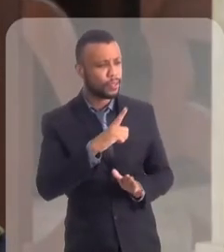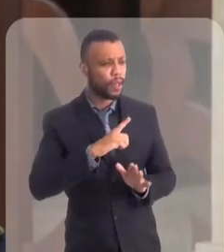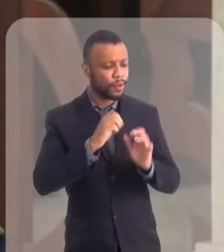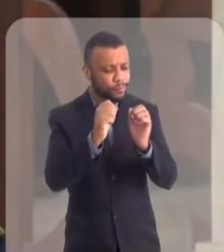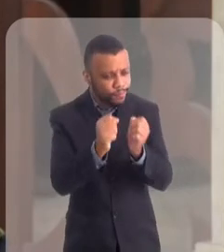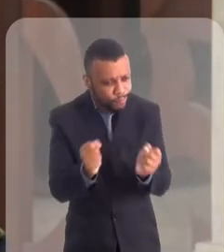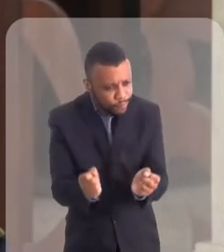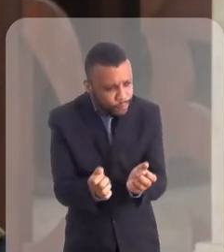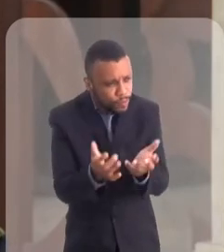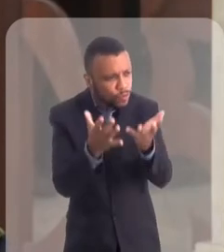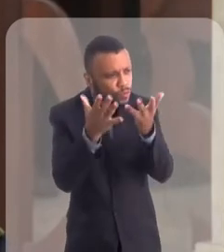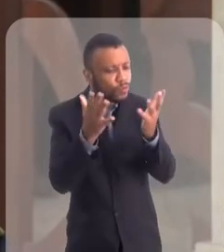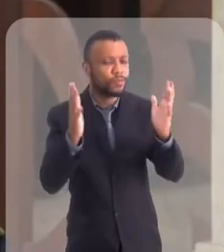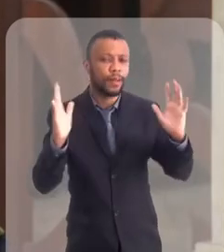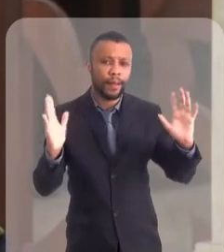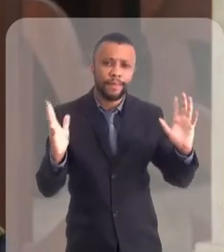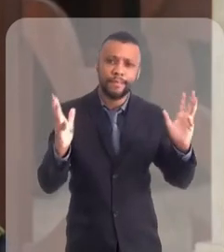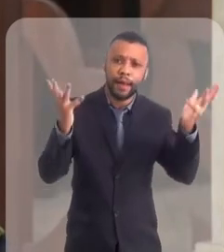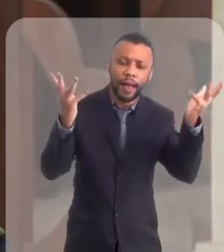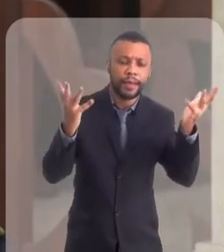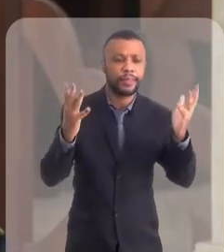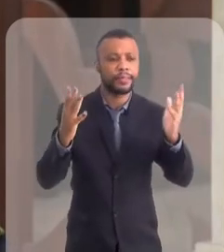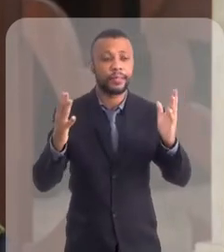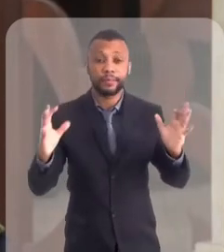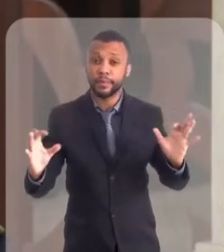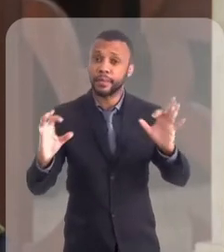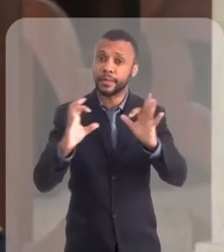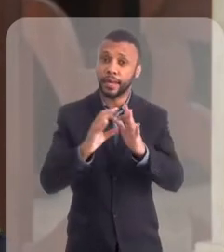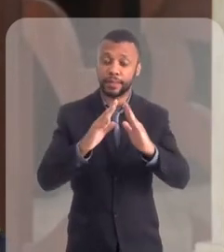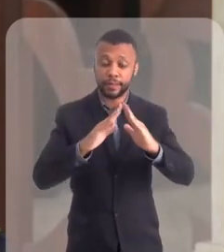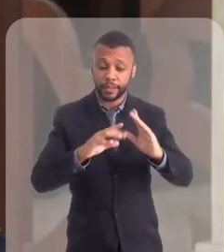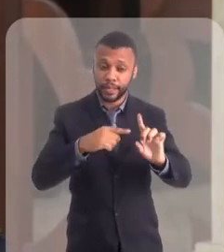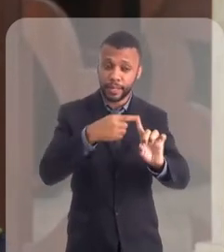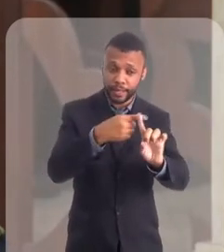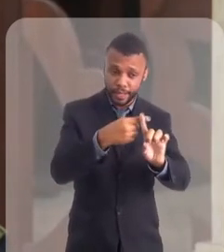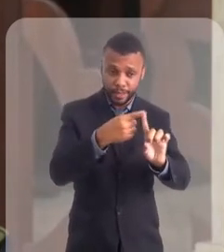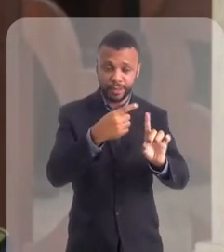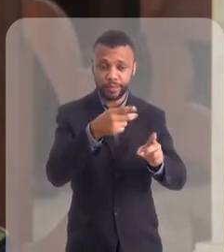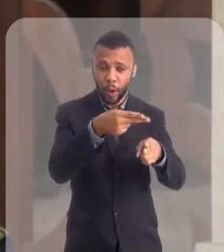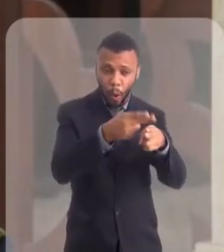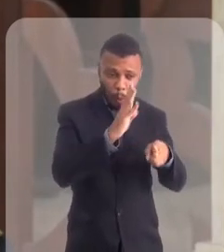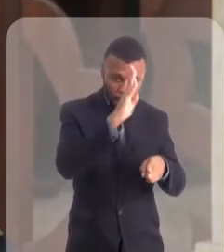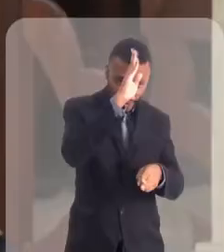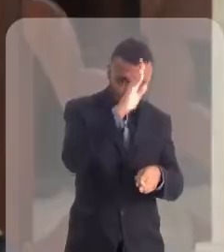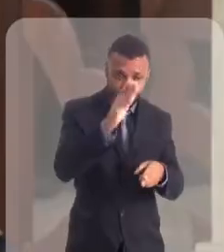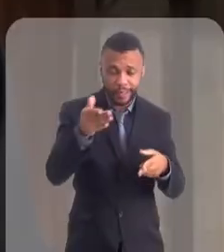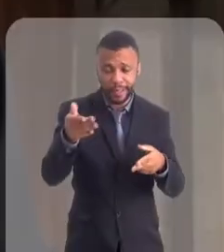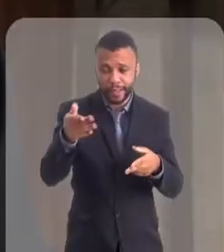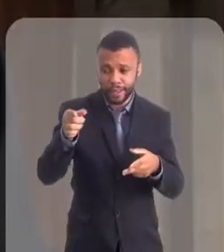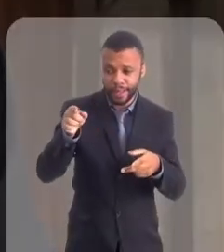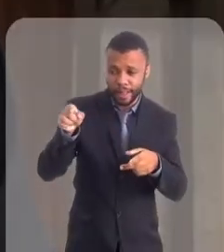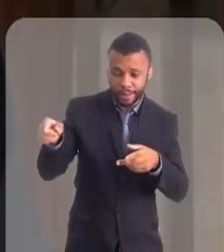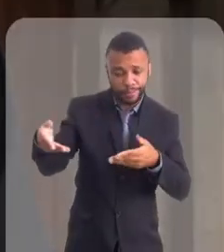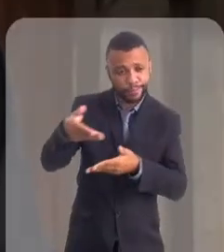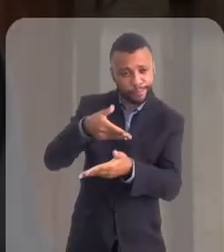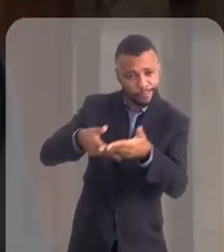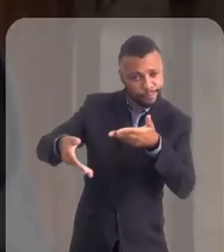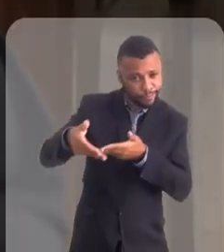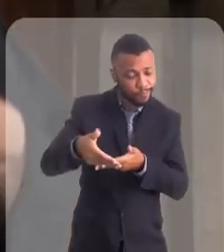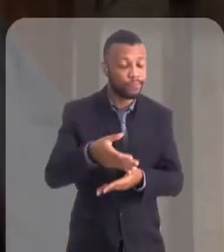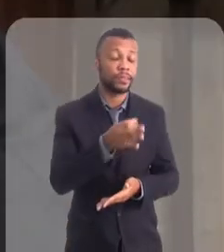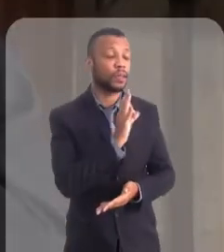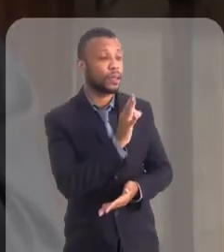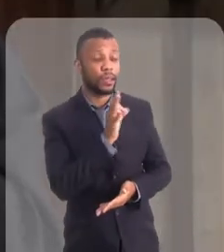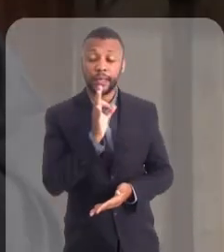de cerimônias, se é que eu posso chamar assim, da Igreja Católica e vice-versa? Claro, como eu lhe disse,